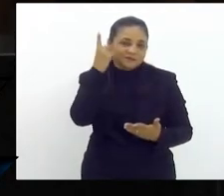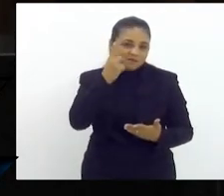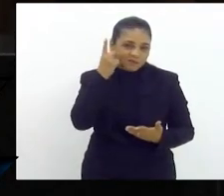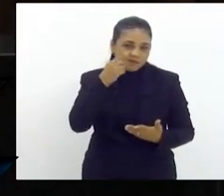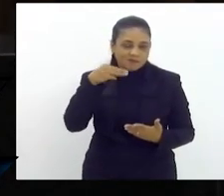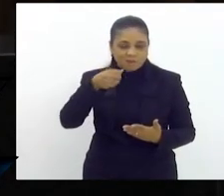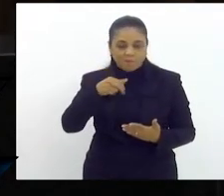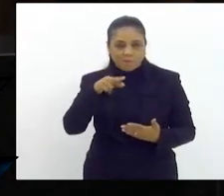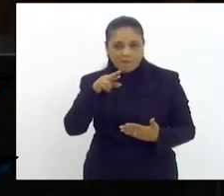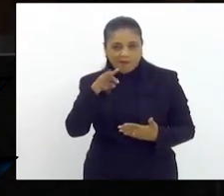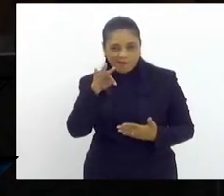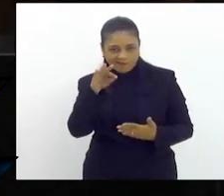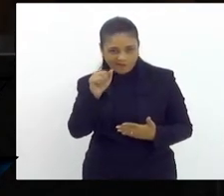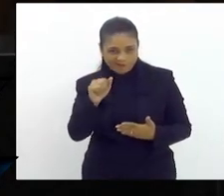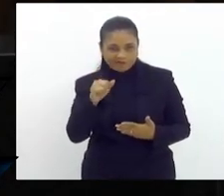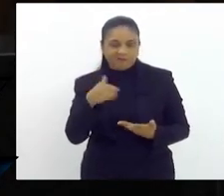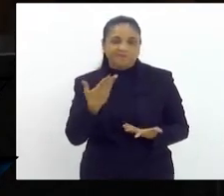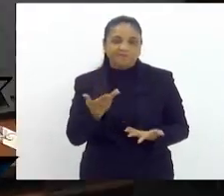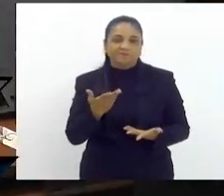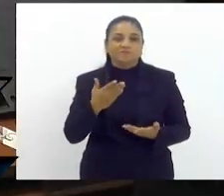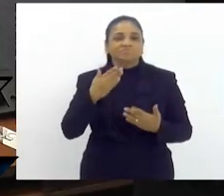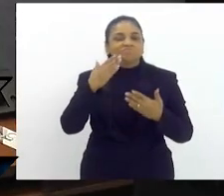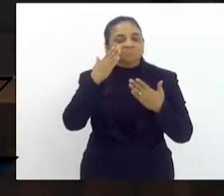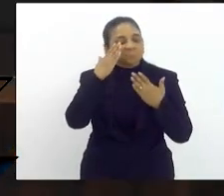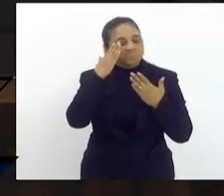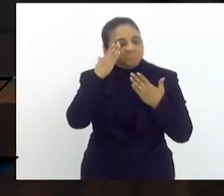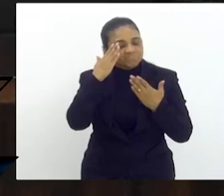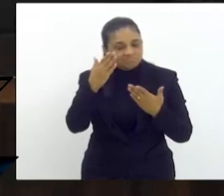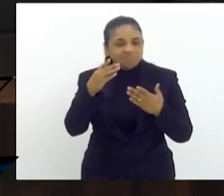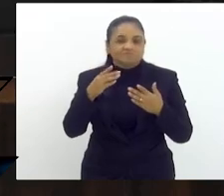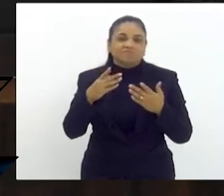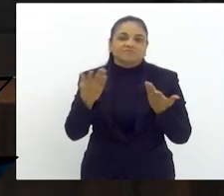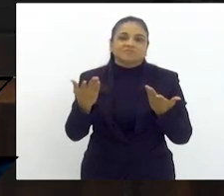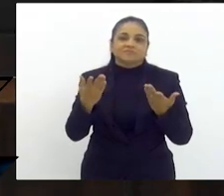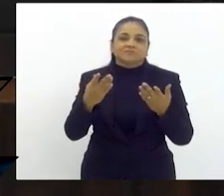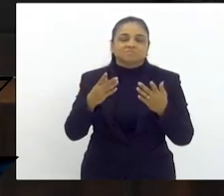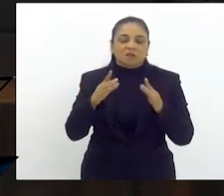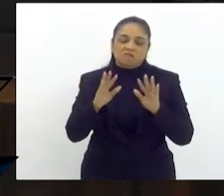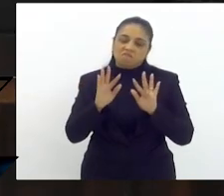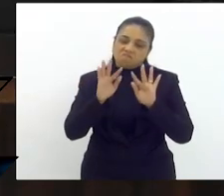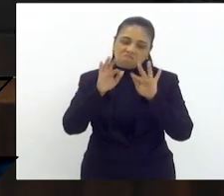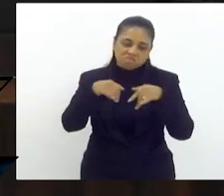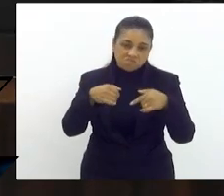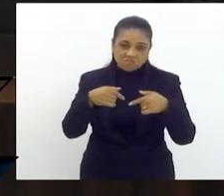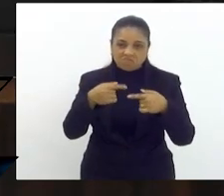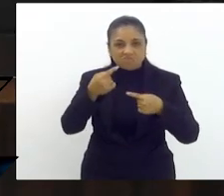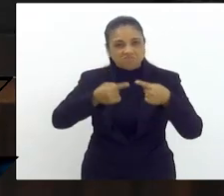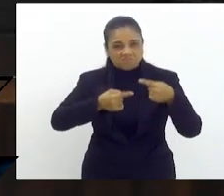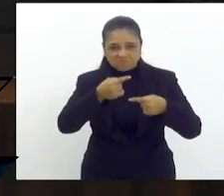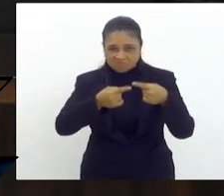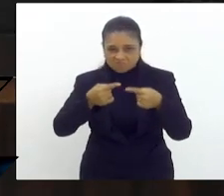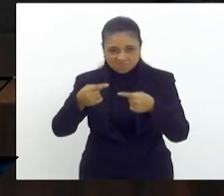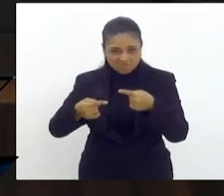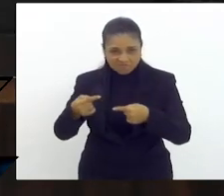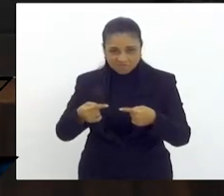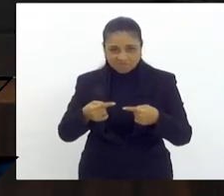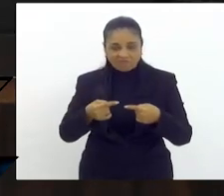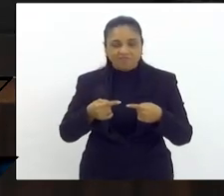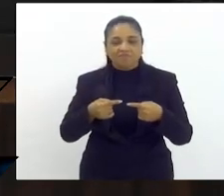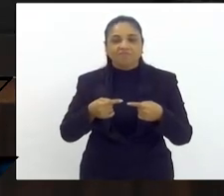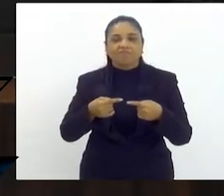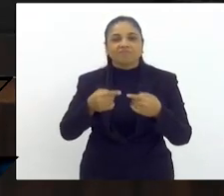Rocha sigamos na luta nada mais havendo a tratar no expediente final encerra-se expediente final